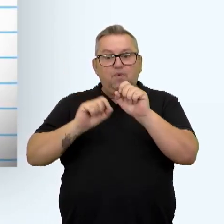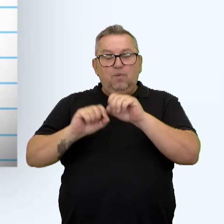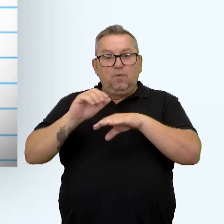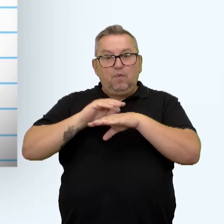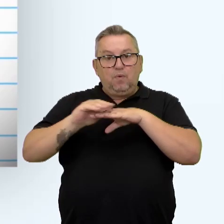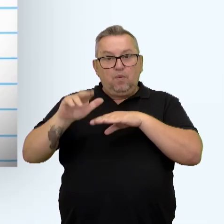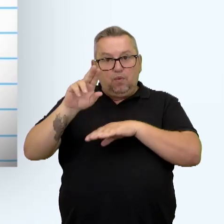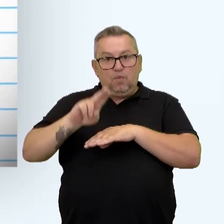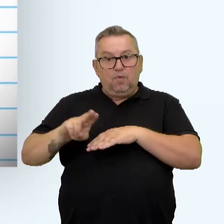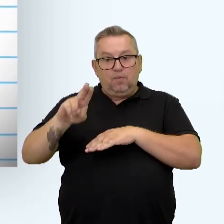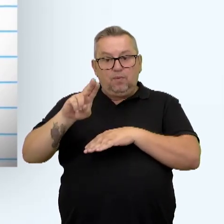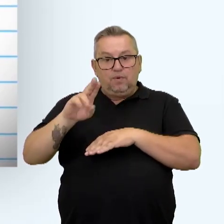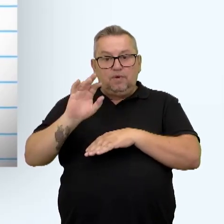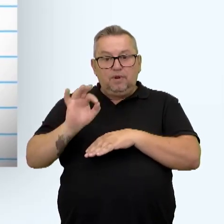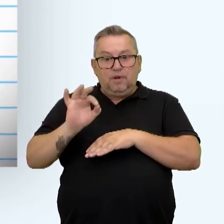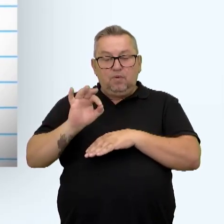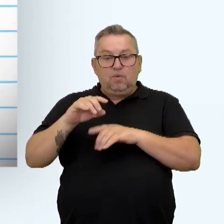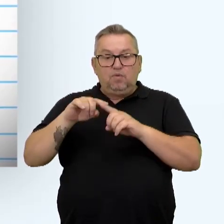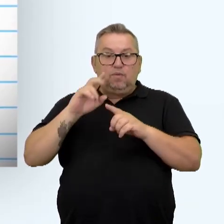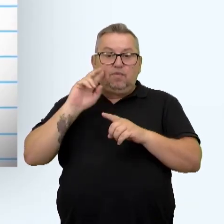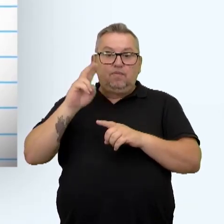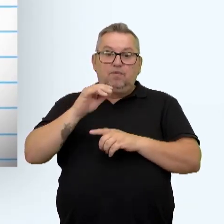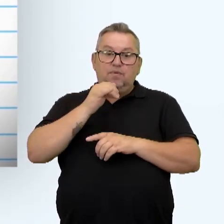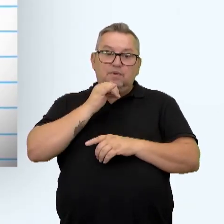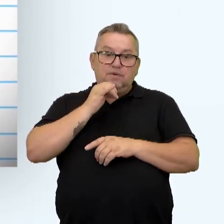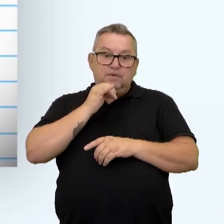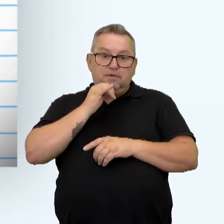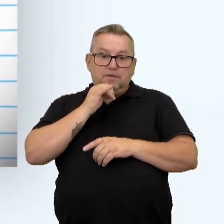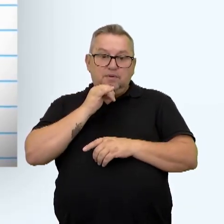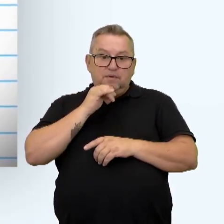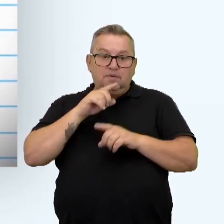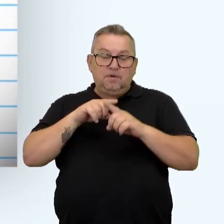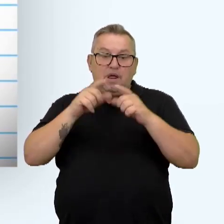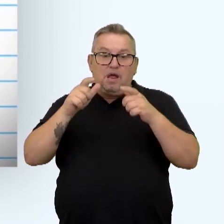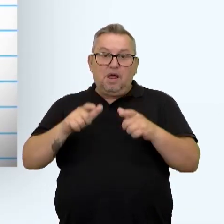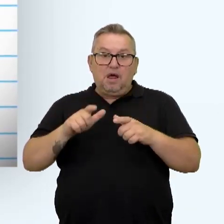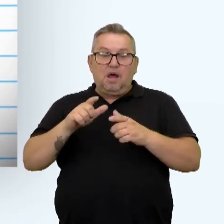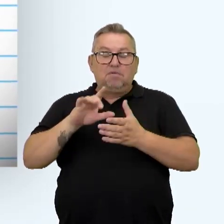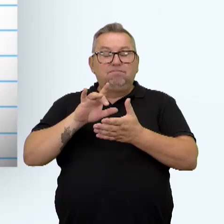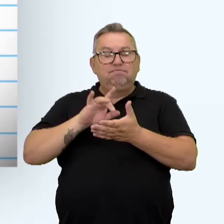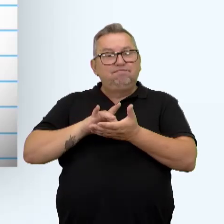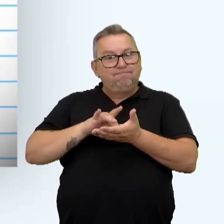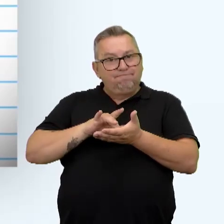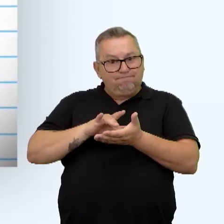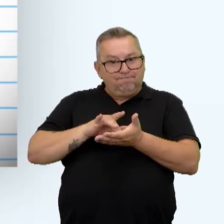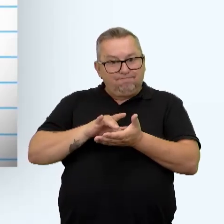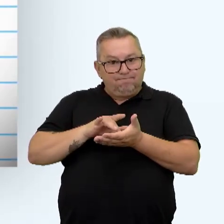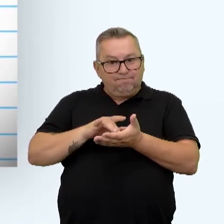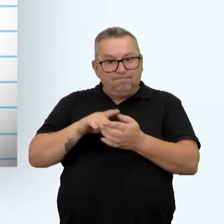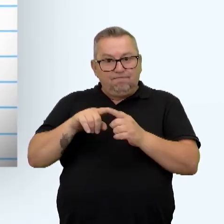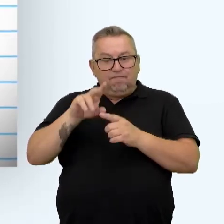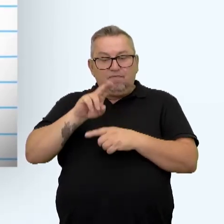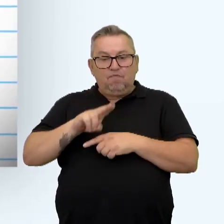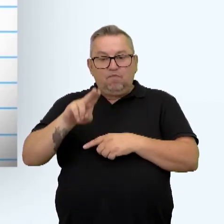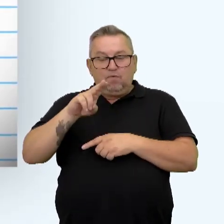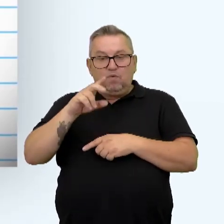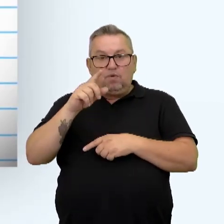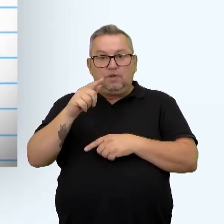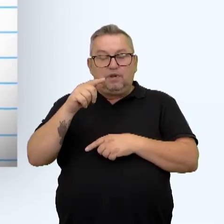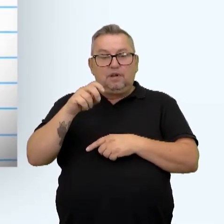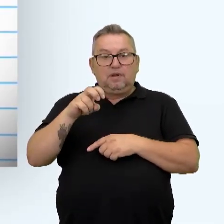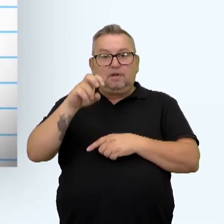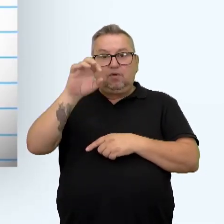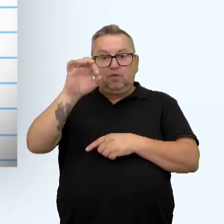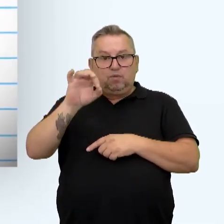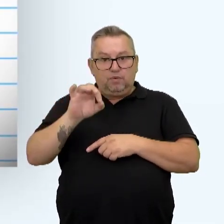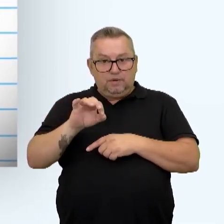e uso da terra de certo polígono. Temos, por exemplo, área artificial, classificação aplicável a polígonos com mais de 75%